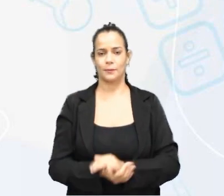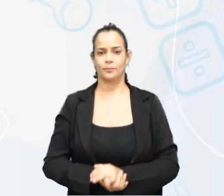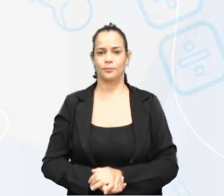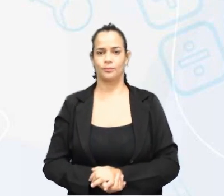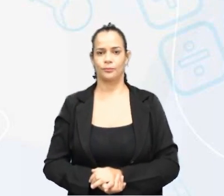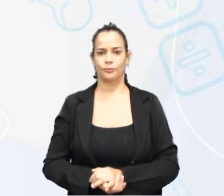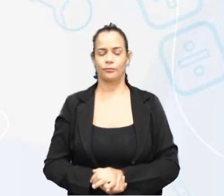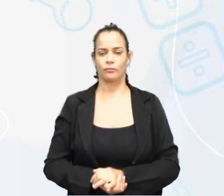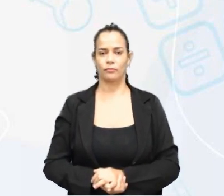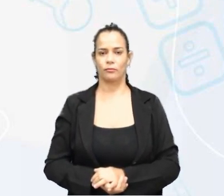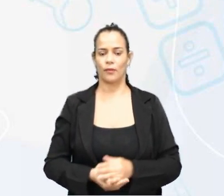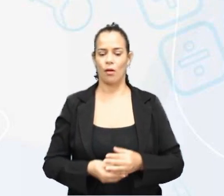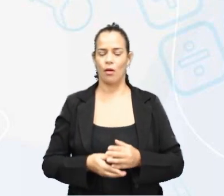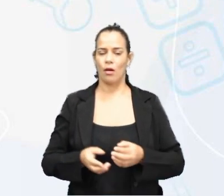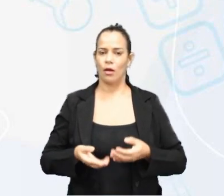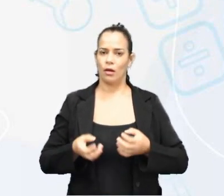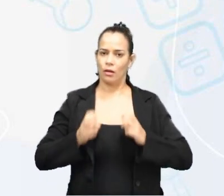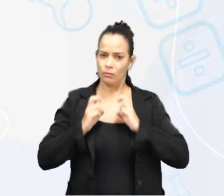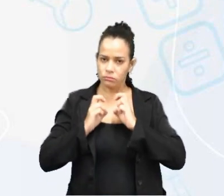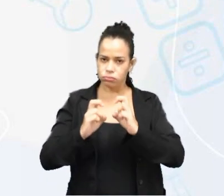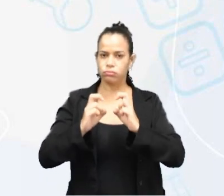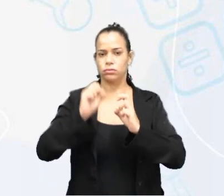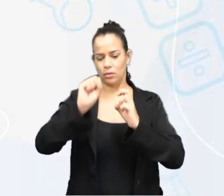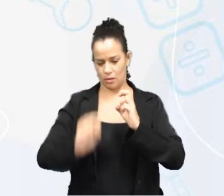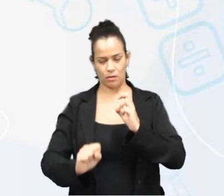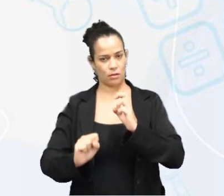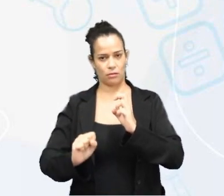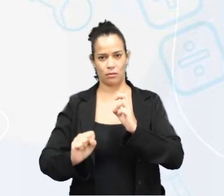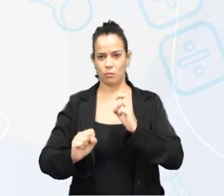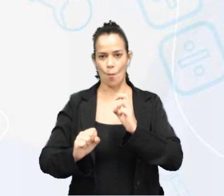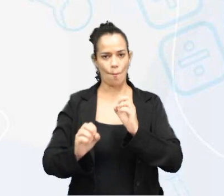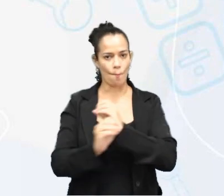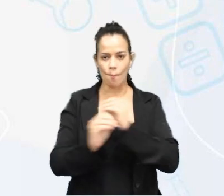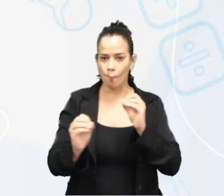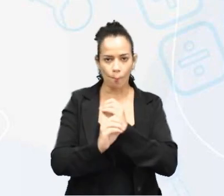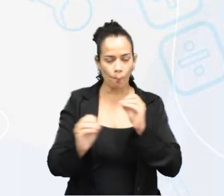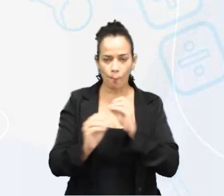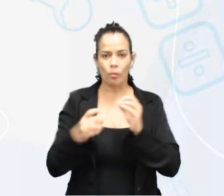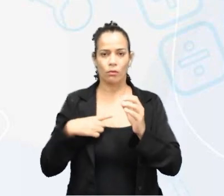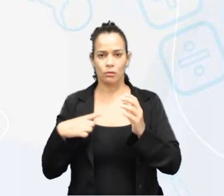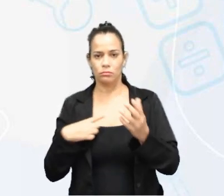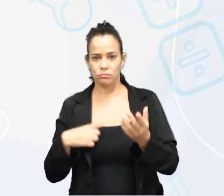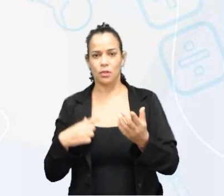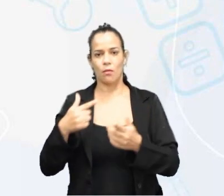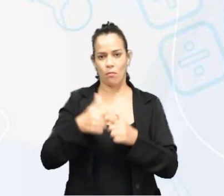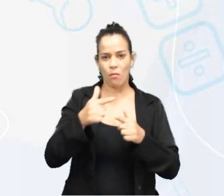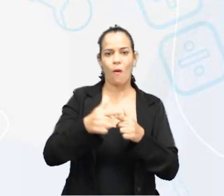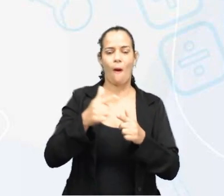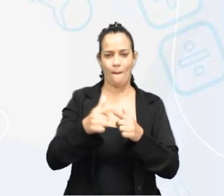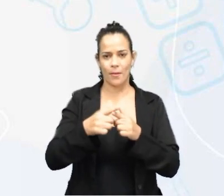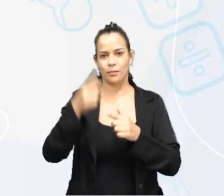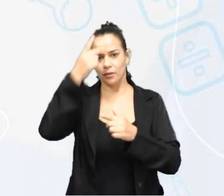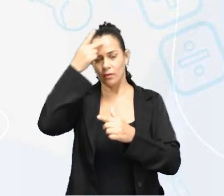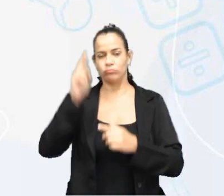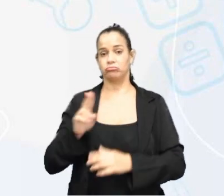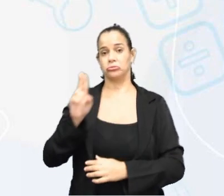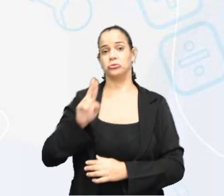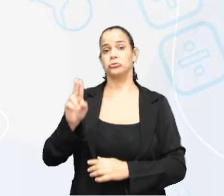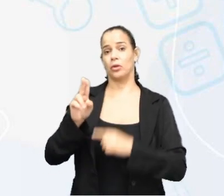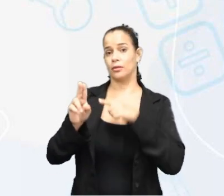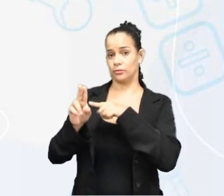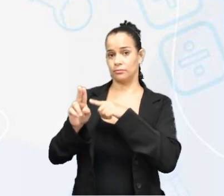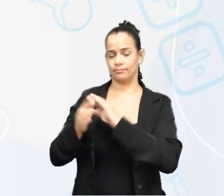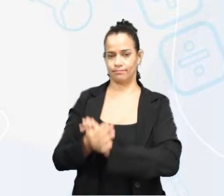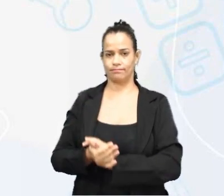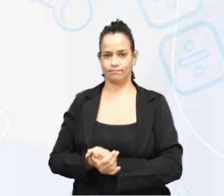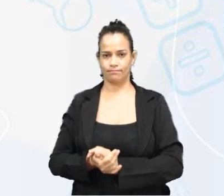Linha sul do metrô do Recife fica sem funcionar e causa transtornos a passageiros. Essa notícia a gente está bem acostumado, né?